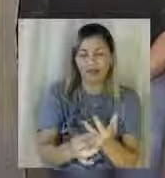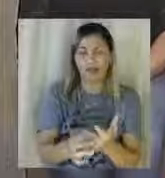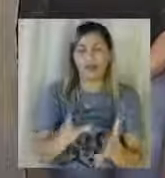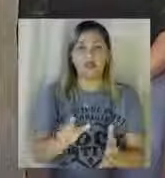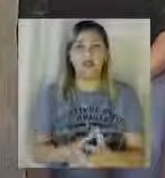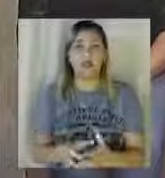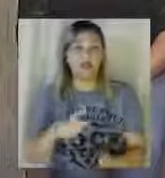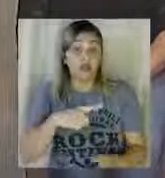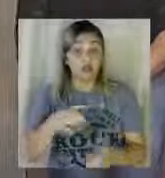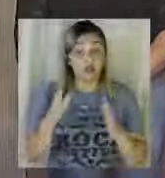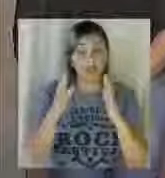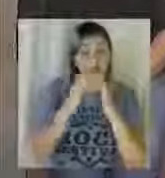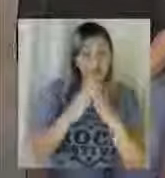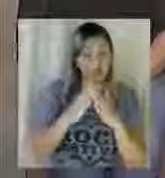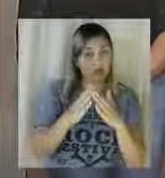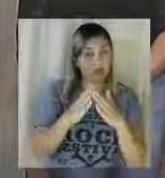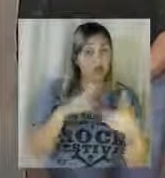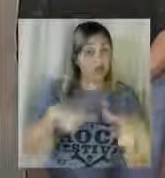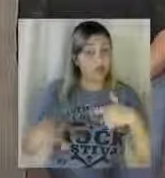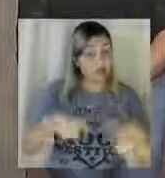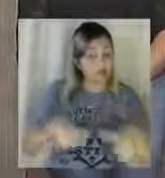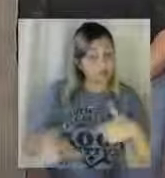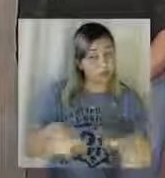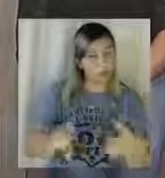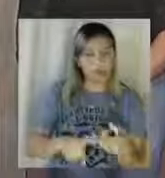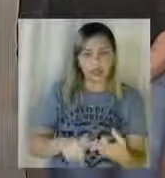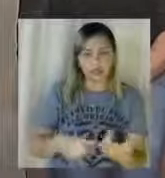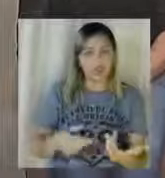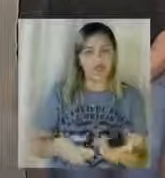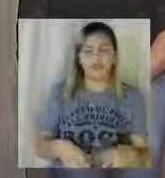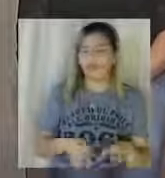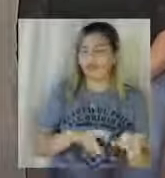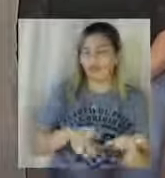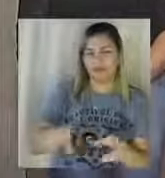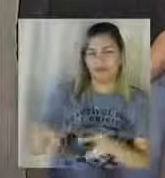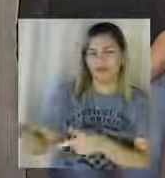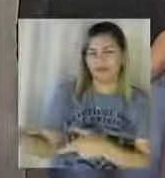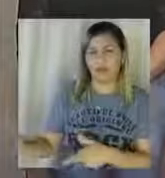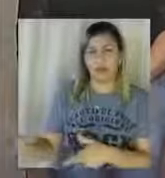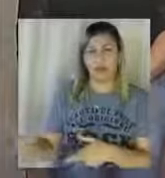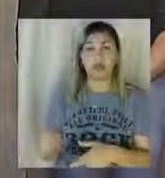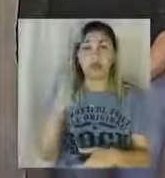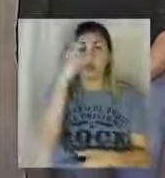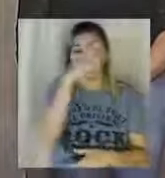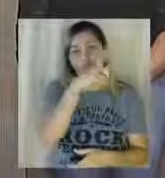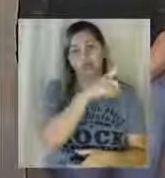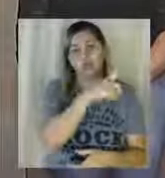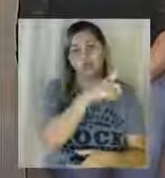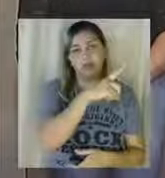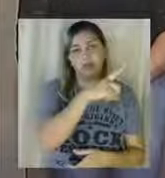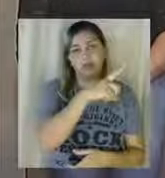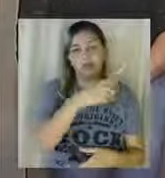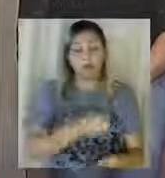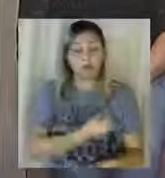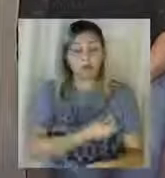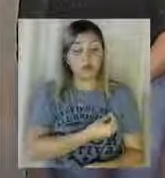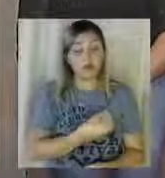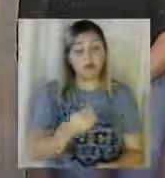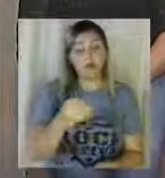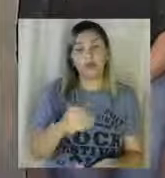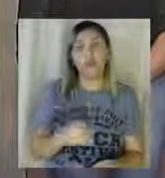casa, de trabalhar também, um monte de coisa. E era difícil viver